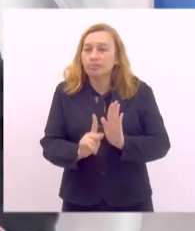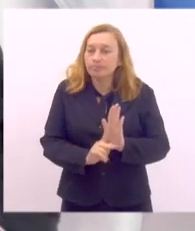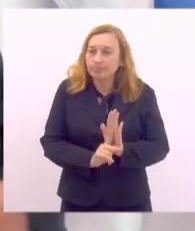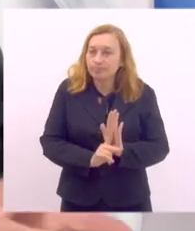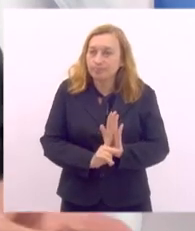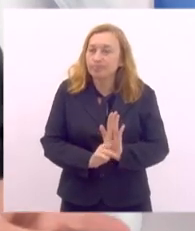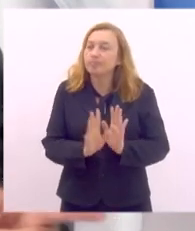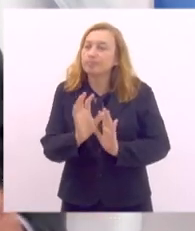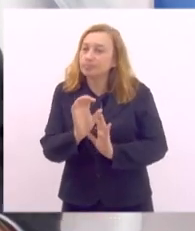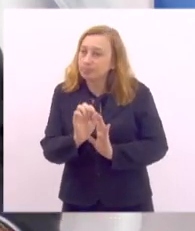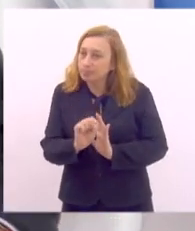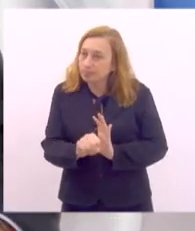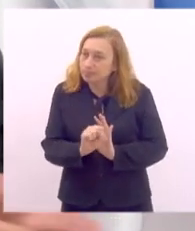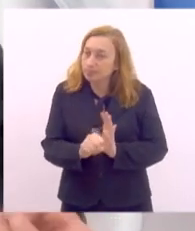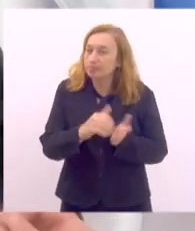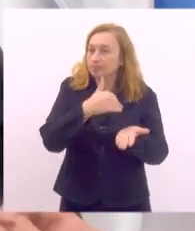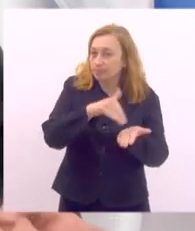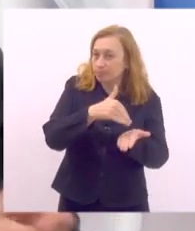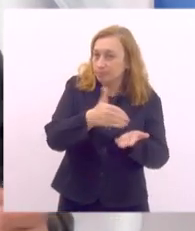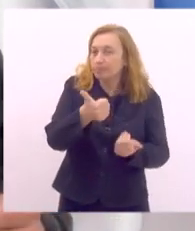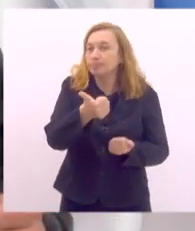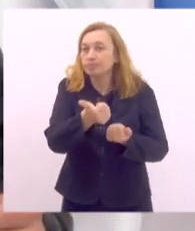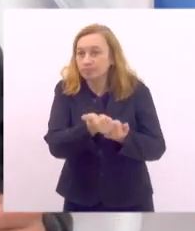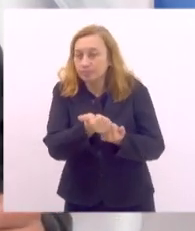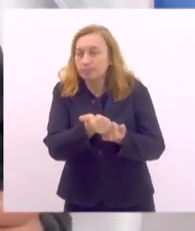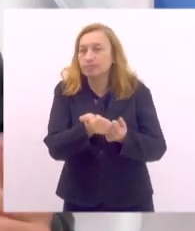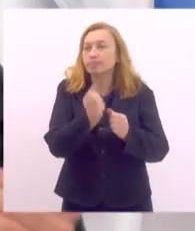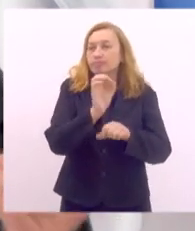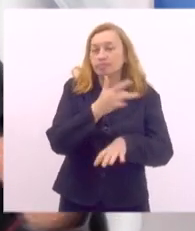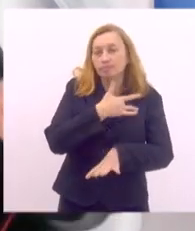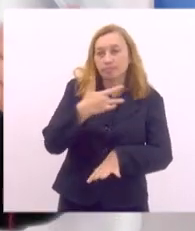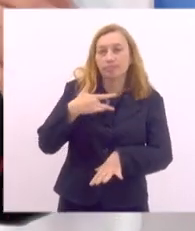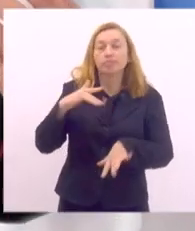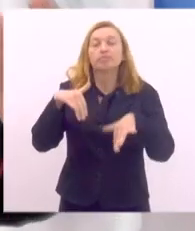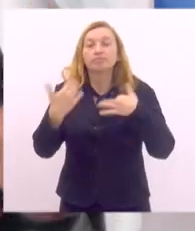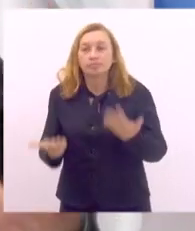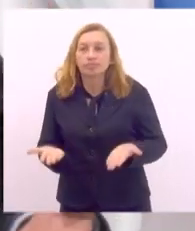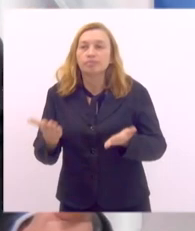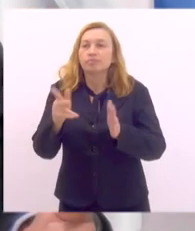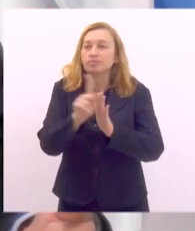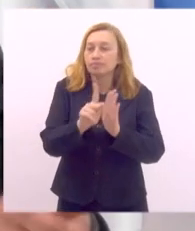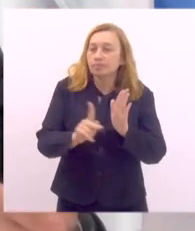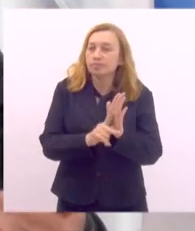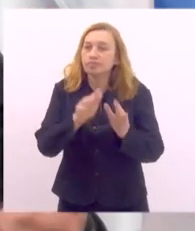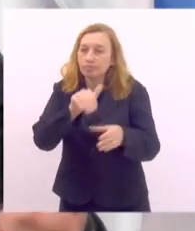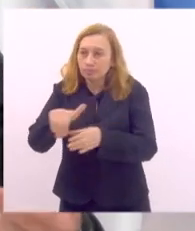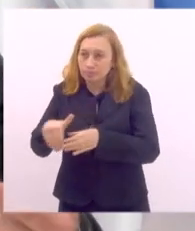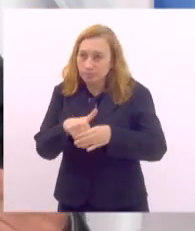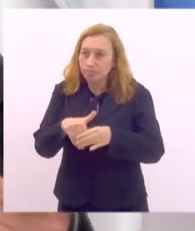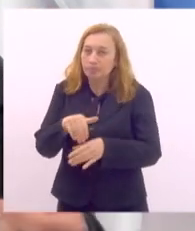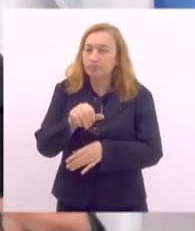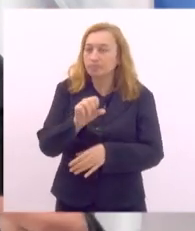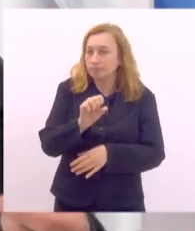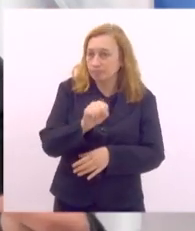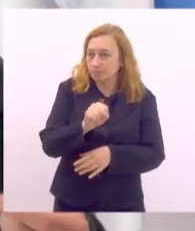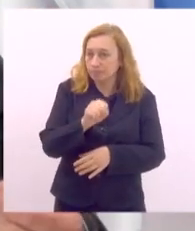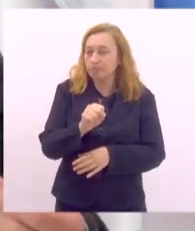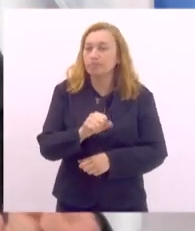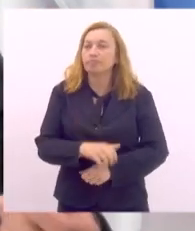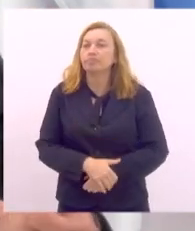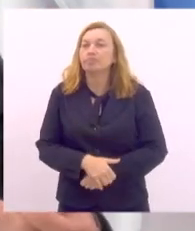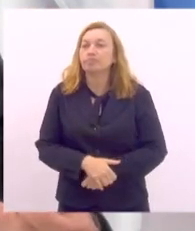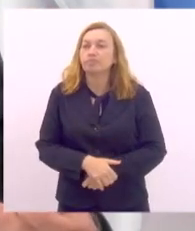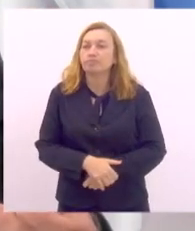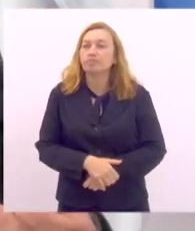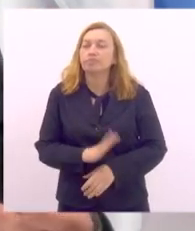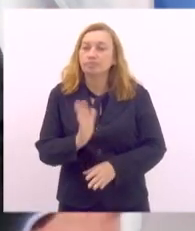parecer favorável da Secretaria de Assistência, da Secretaria de Saúde. Então, o projeto foi votado, determinativo, com fonte de custeio,